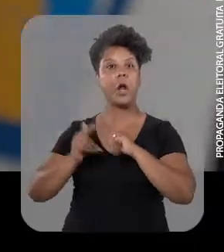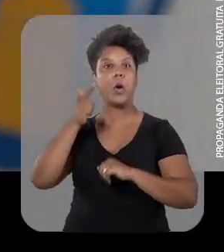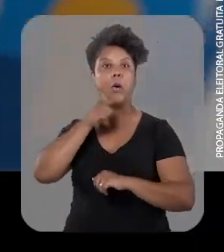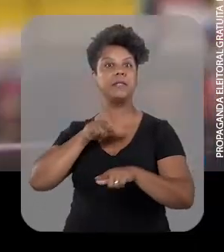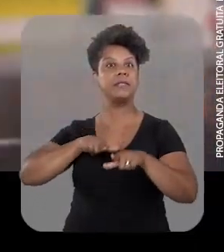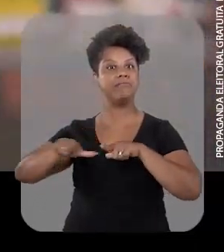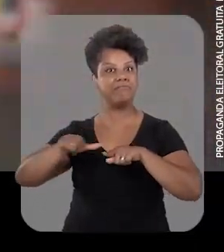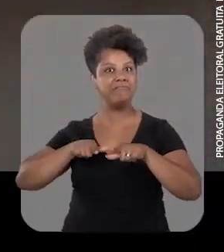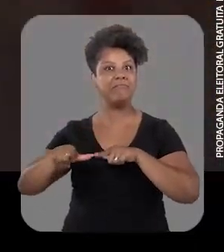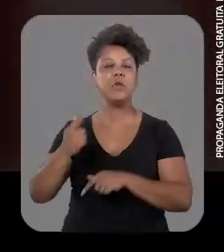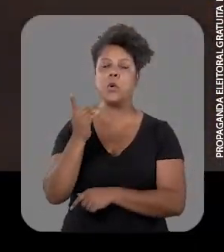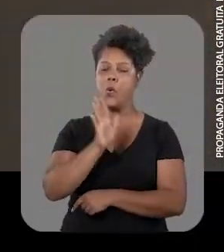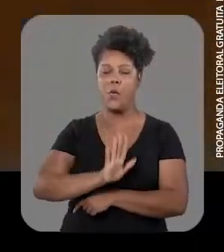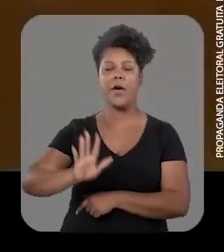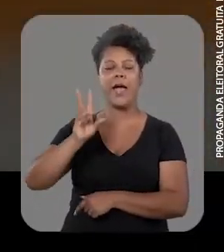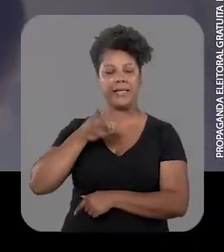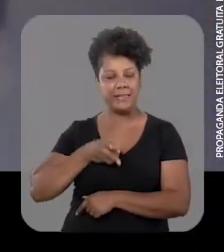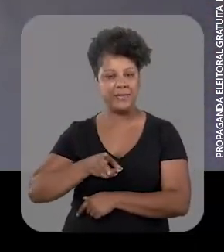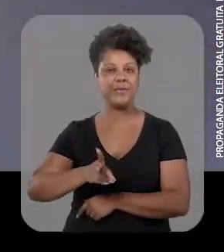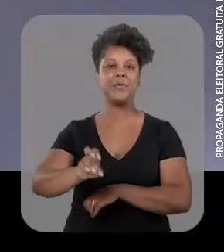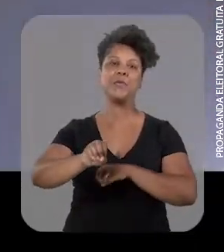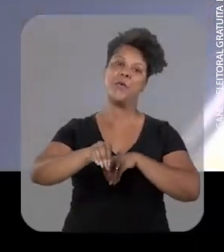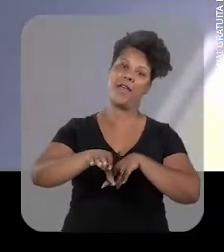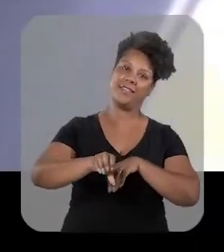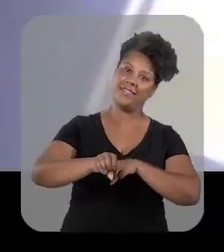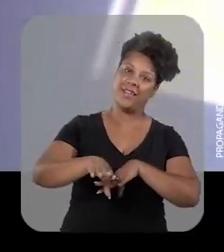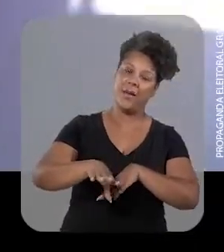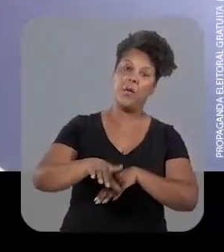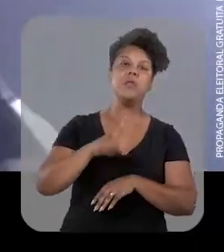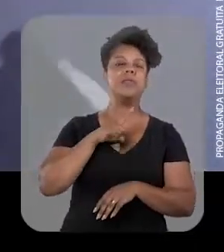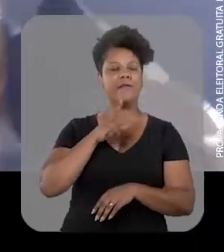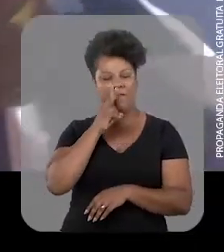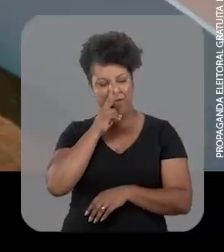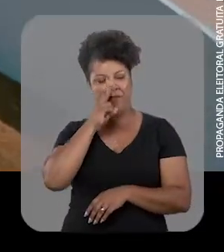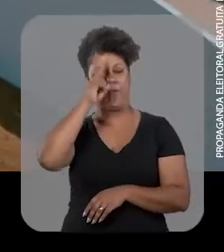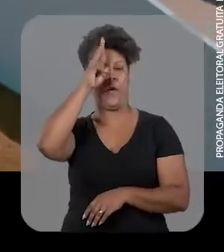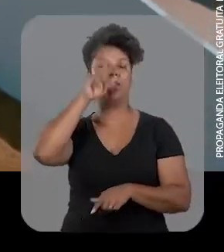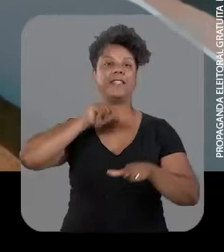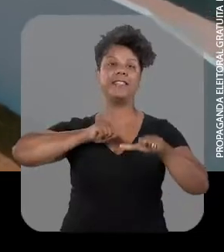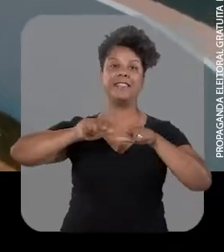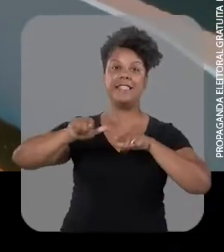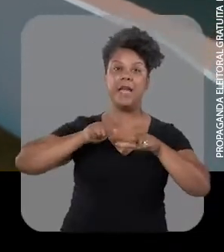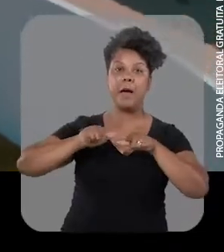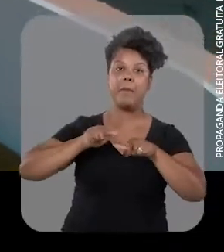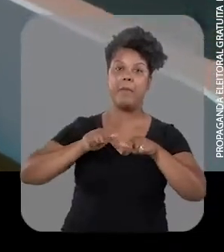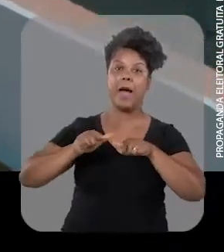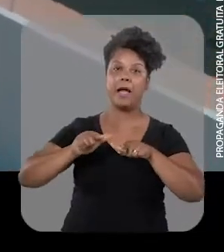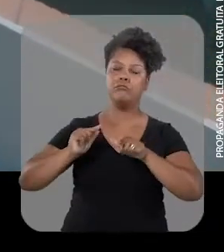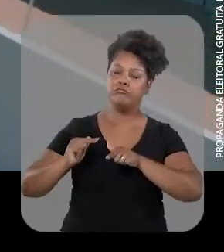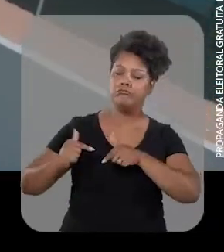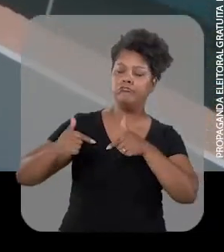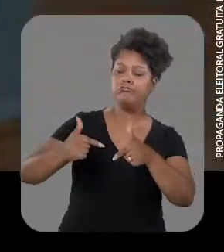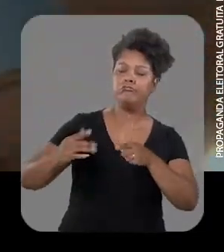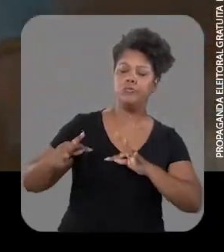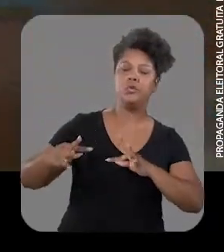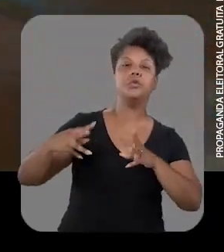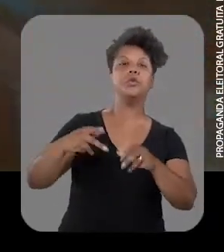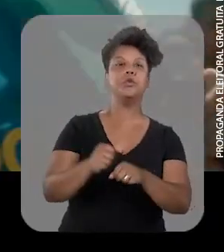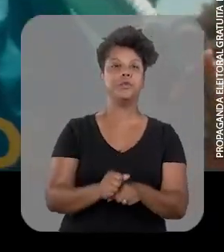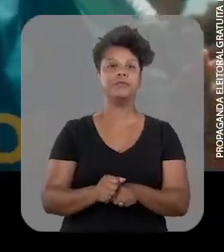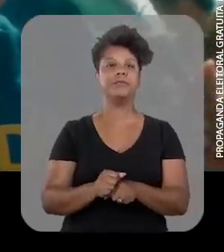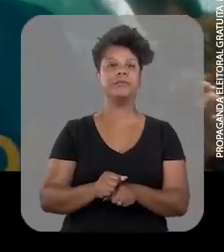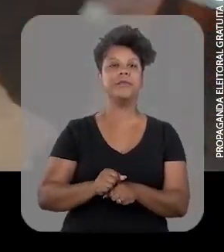Goiás vai seguir em frente sim na educação, vai seguir forte com o trabalho e a dedicação de todos. O